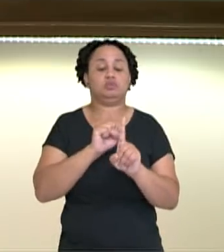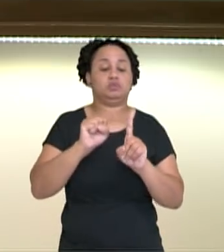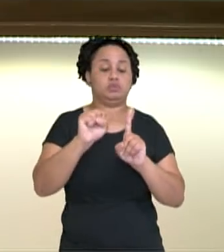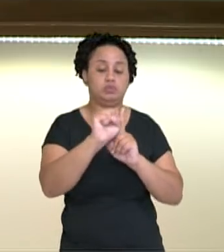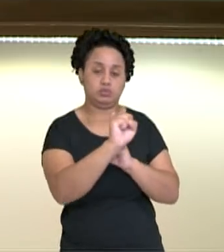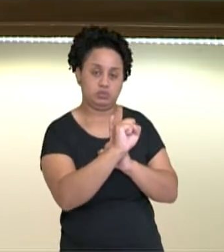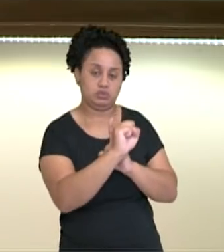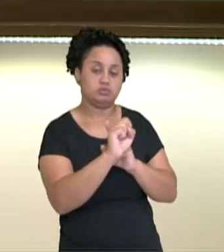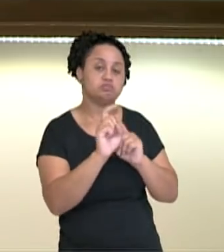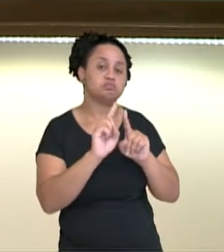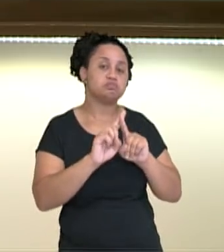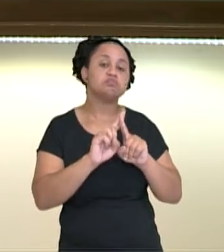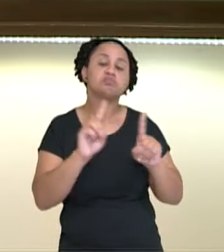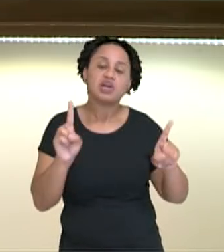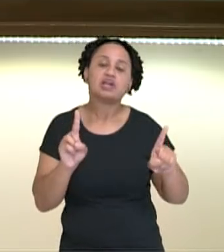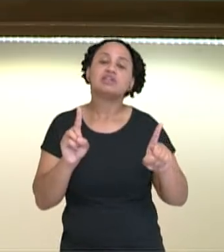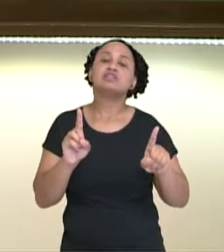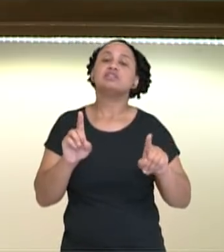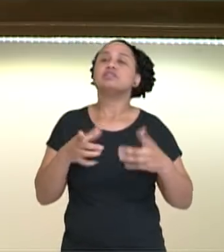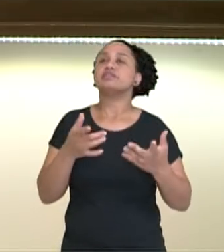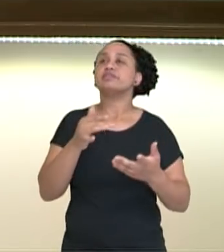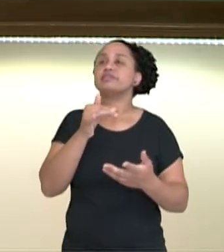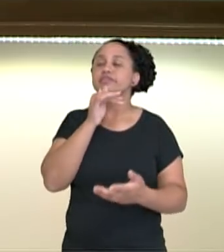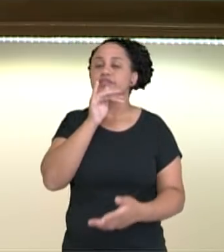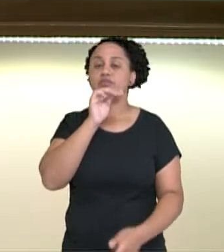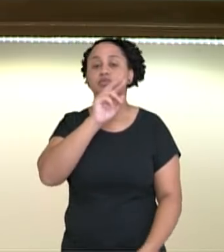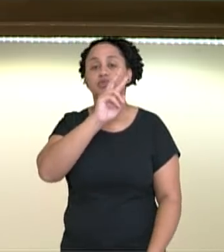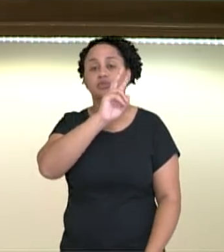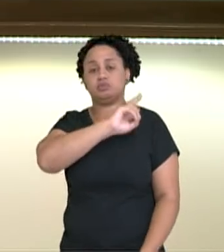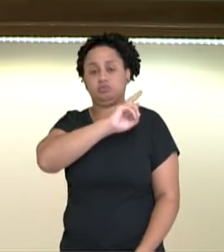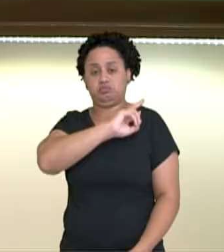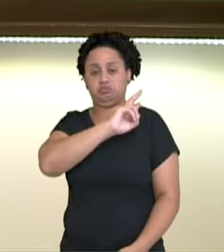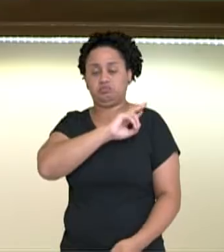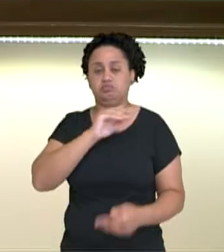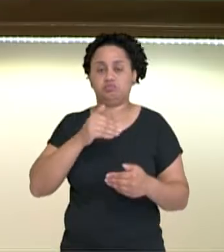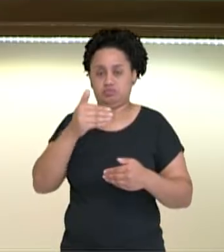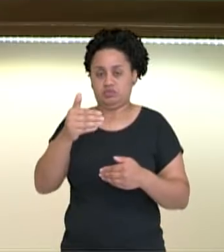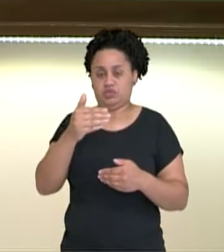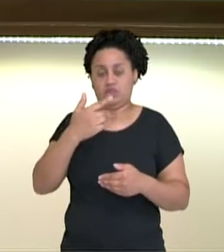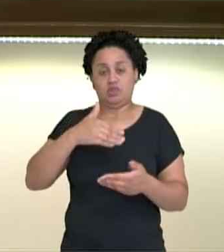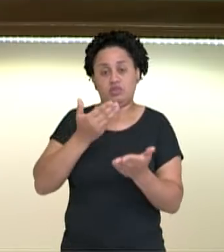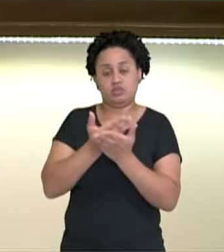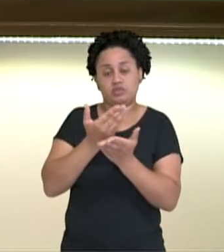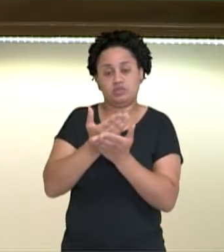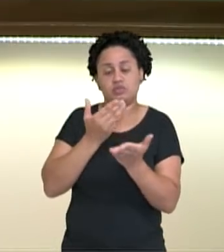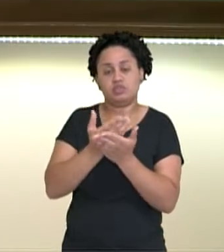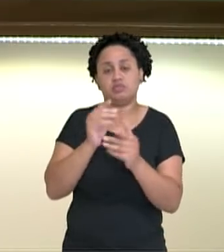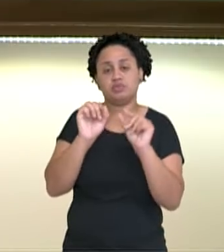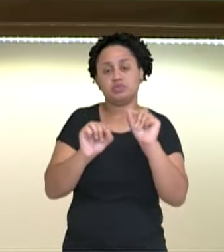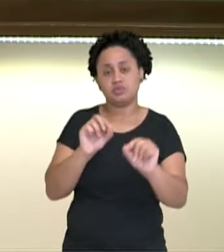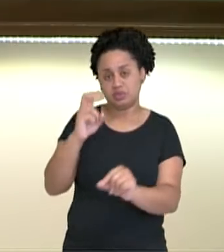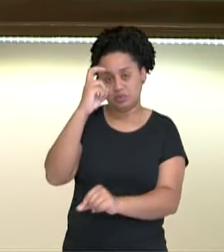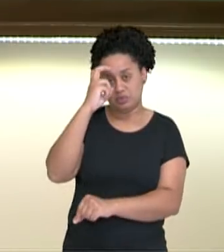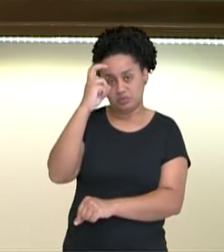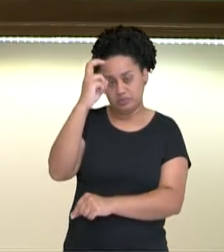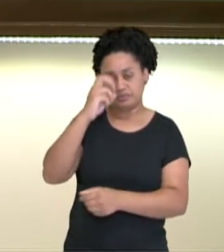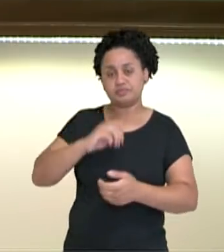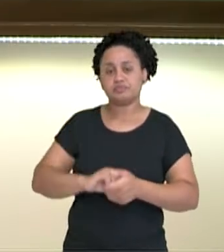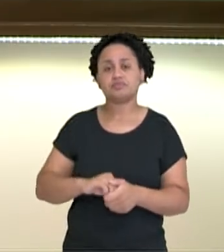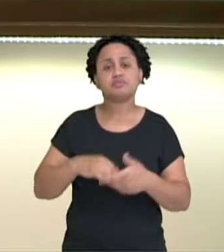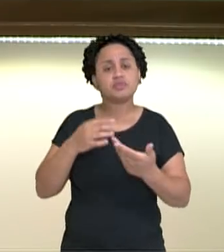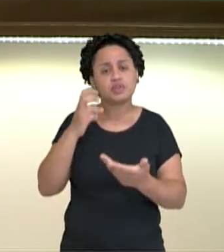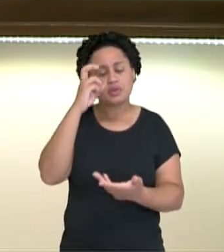Entretanto, por exemplo, quando chegamos no 2º ano do ensino médio, a gente estuda cultura, começamos com o aspecto cultural. E a cultura